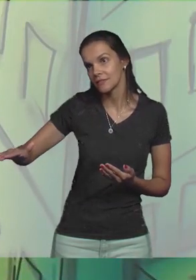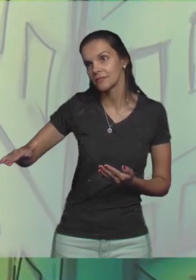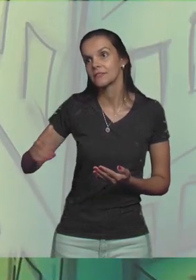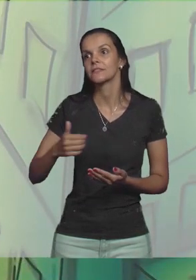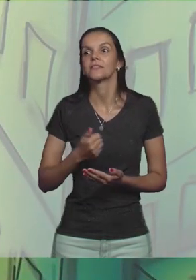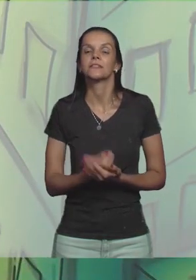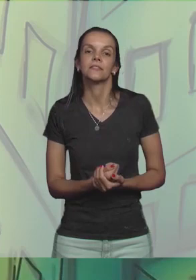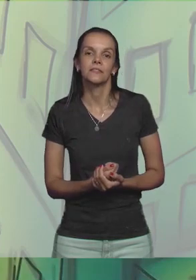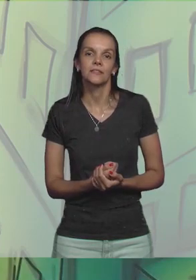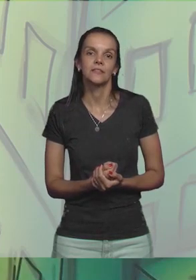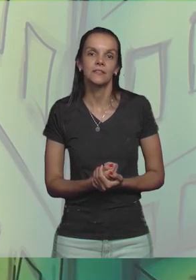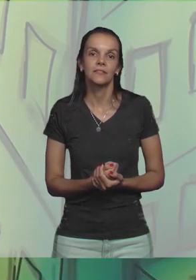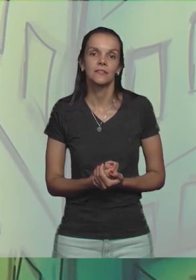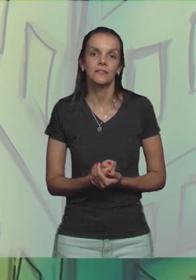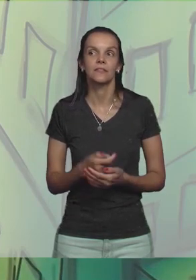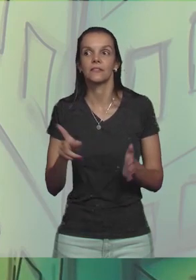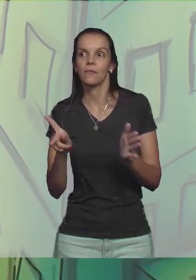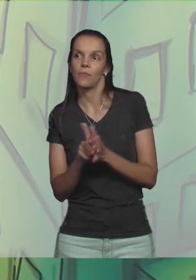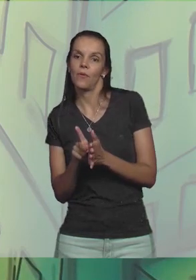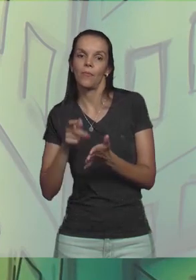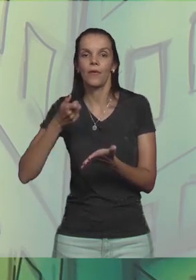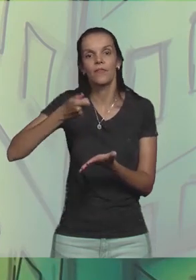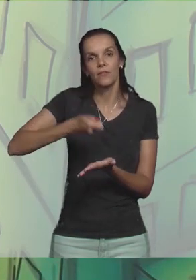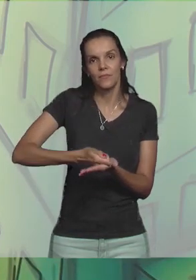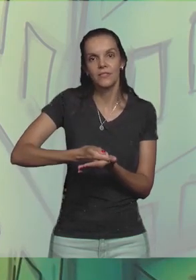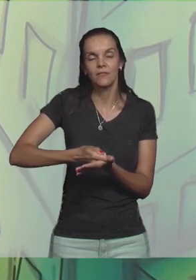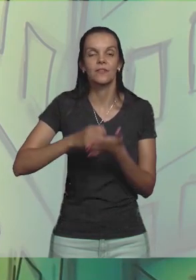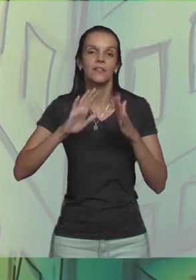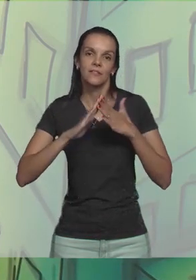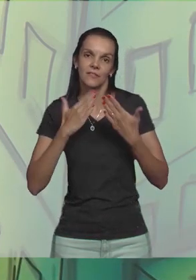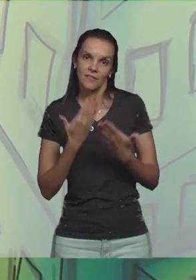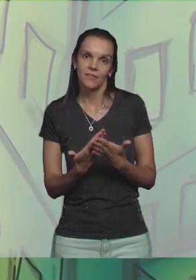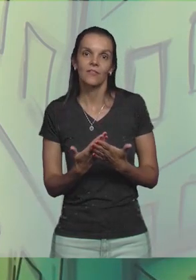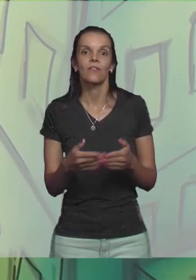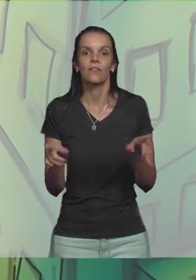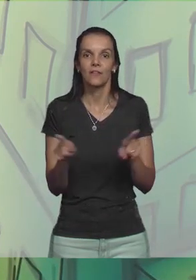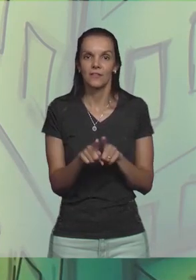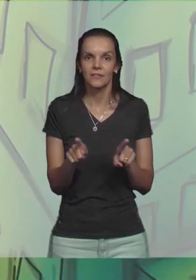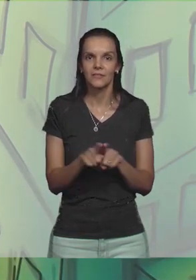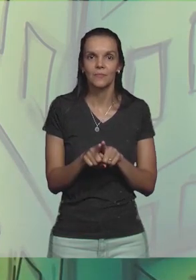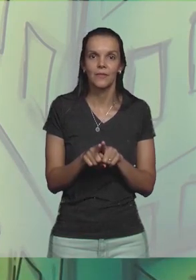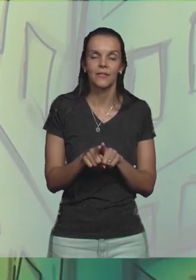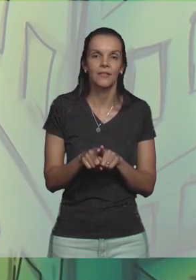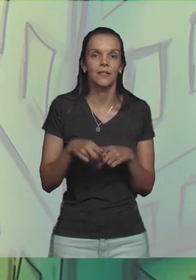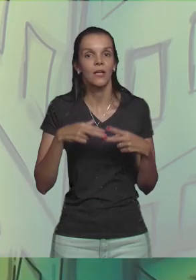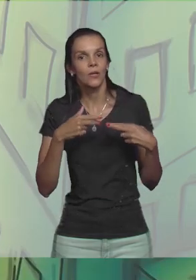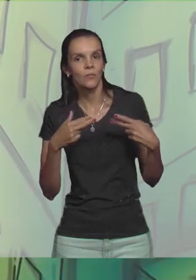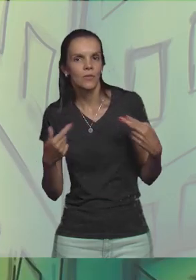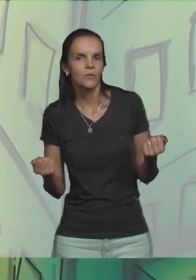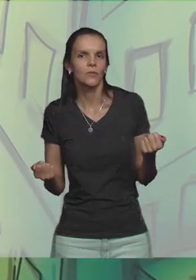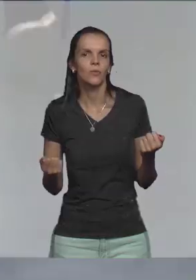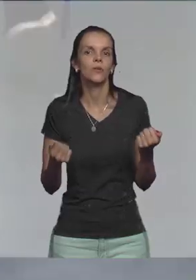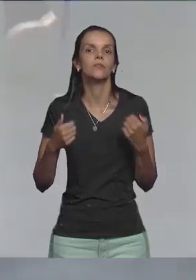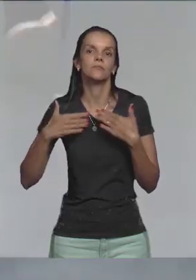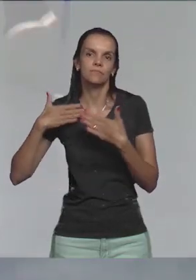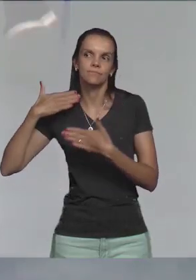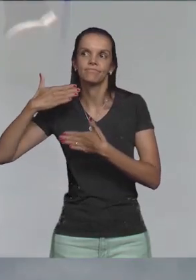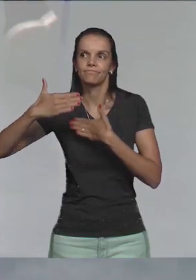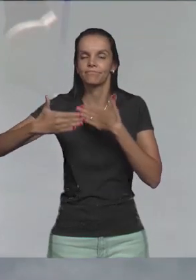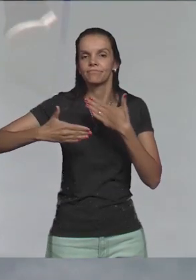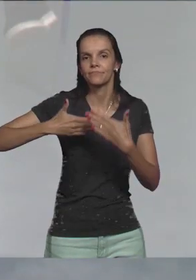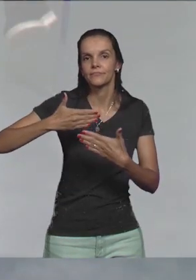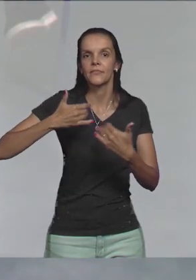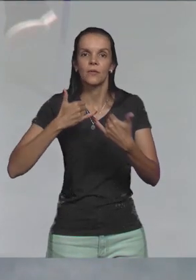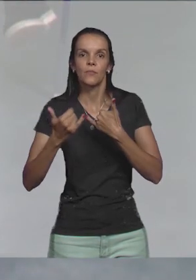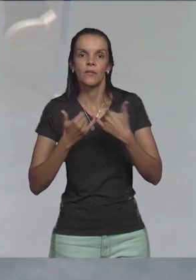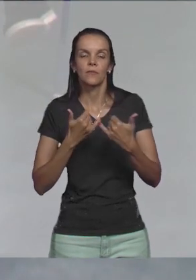vindo. E aí a gente vai fazendo essas autoafirmações. E na escola isso é muito importante. E às vezes a gente passa por alguns casos, ao mesmo tempo que a gente tem avanços,